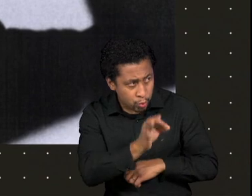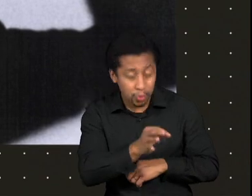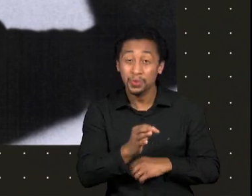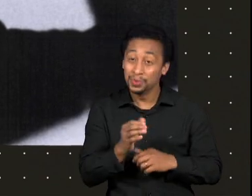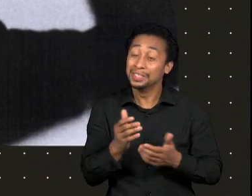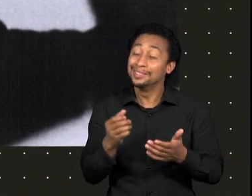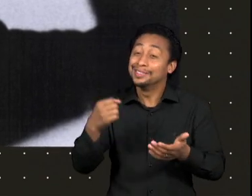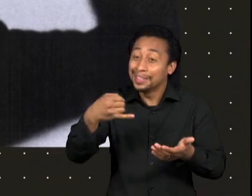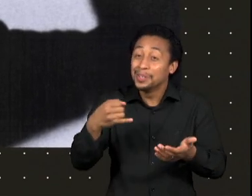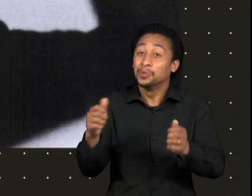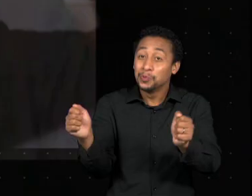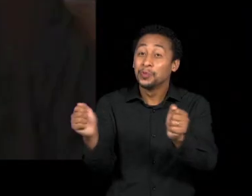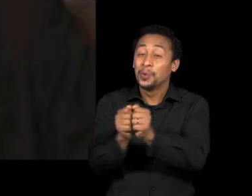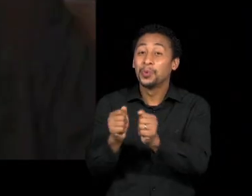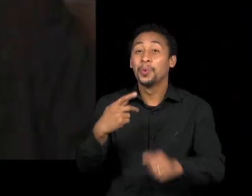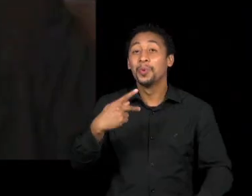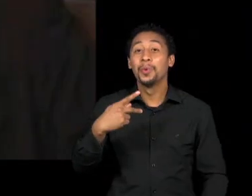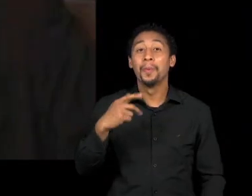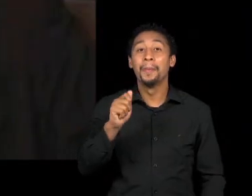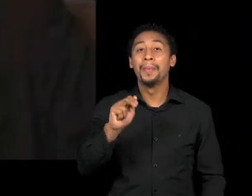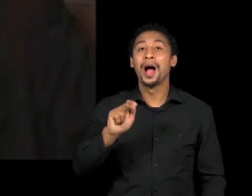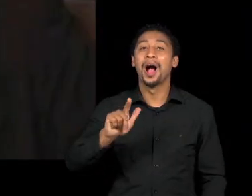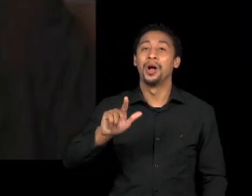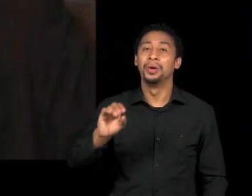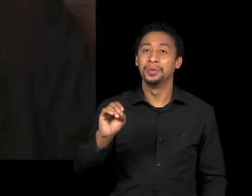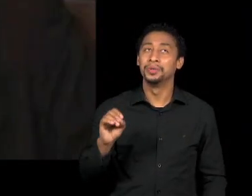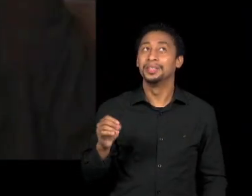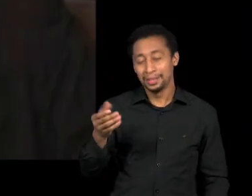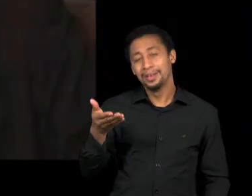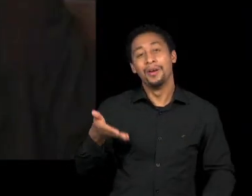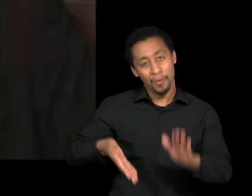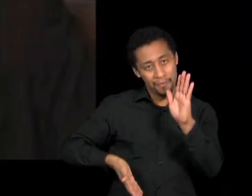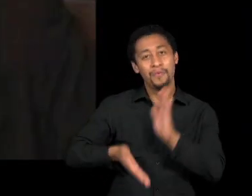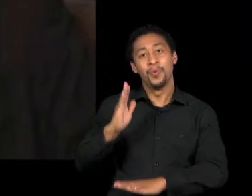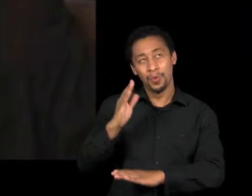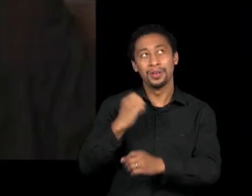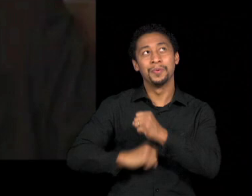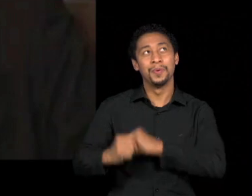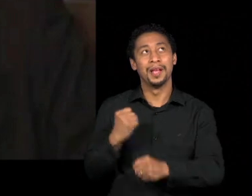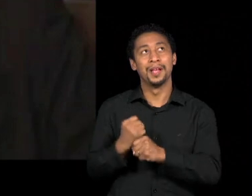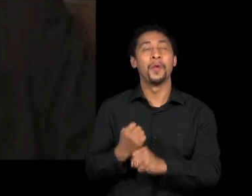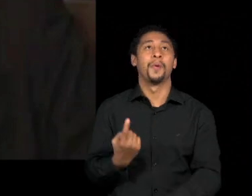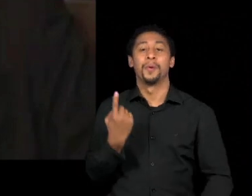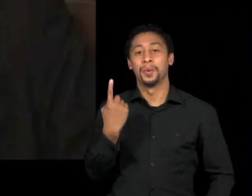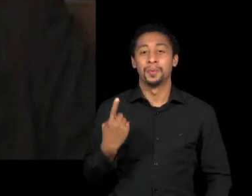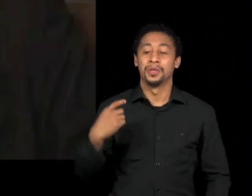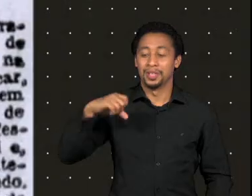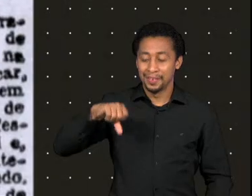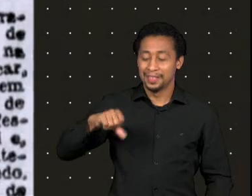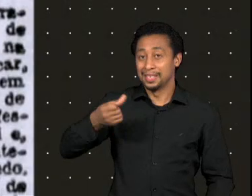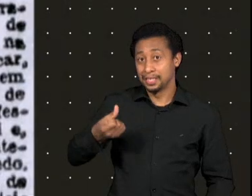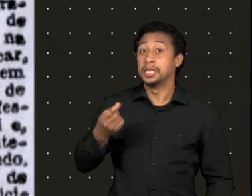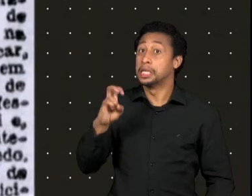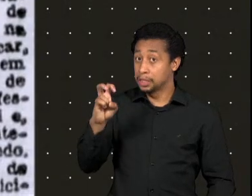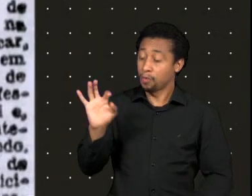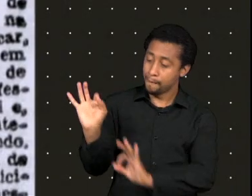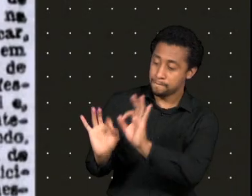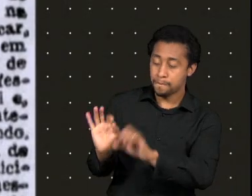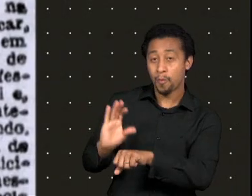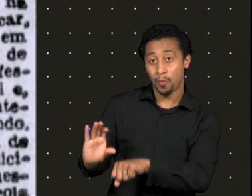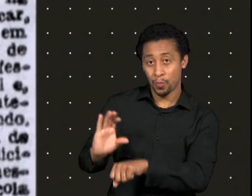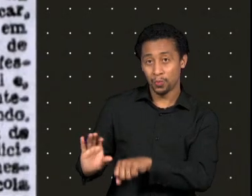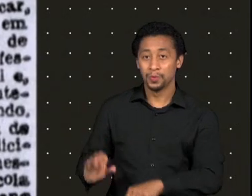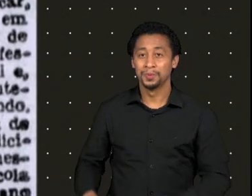Emílio Salles Gomes, de São Paulo. Eu topei, fui para lá em 65, montei o curso.